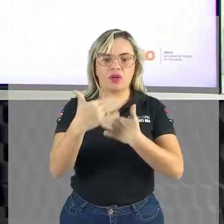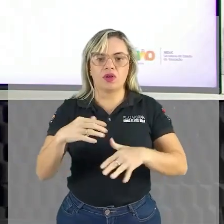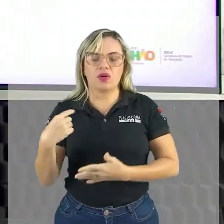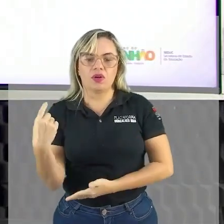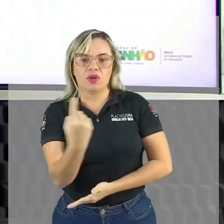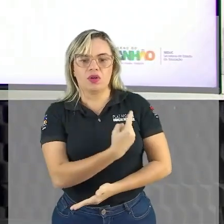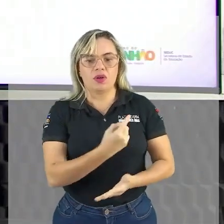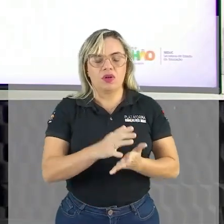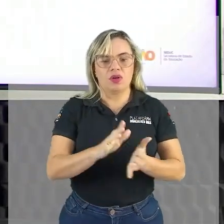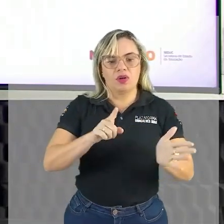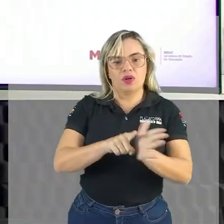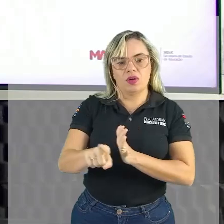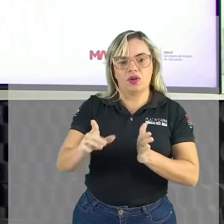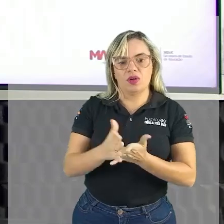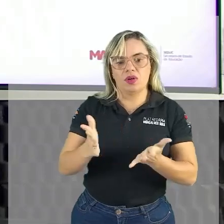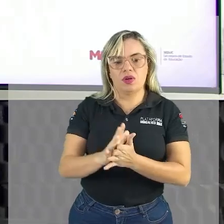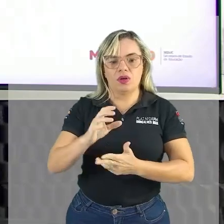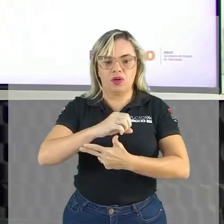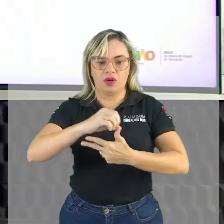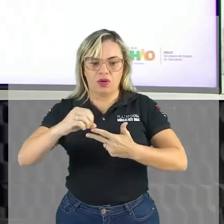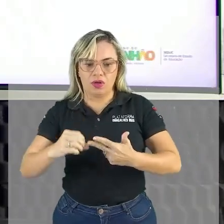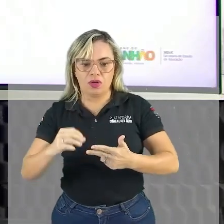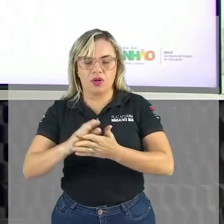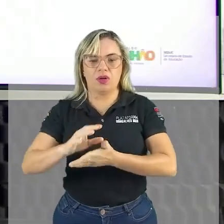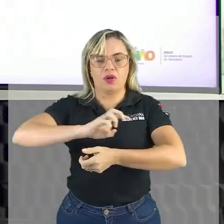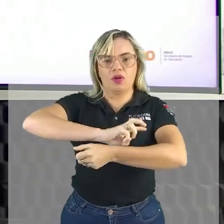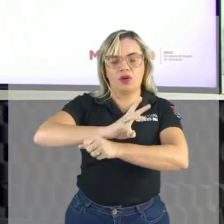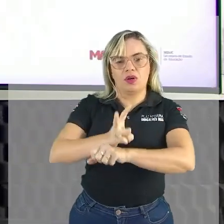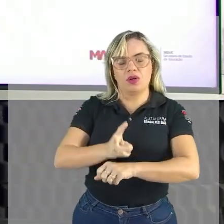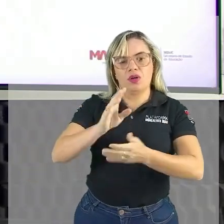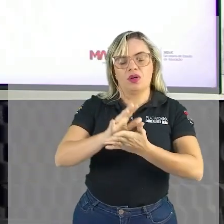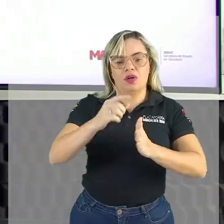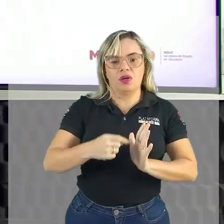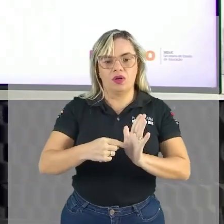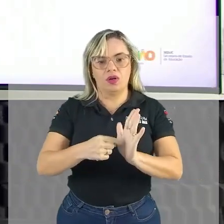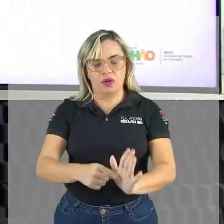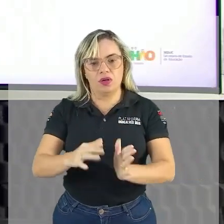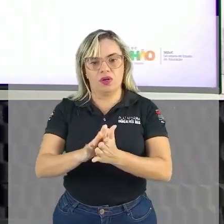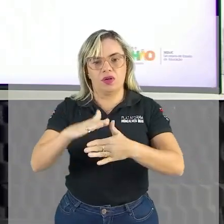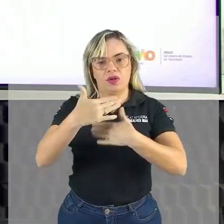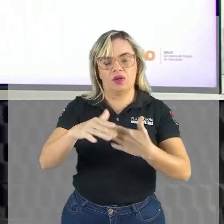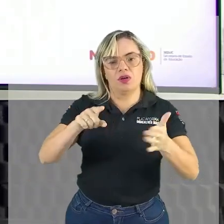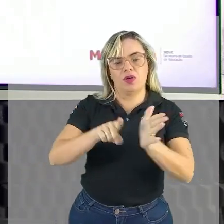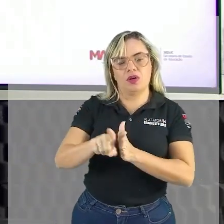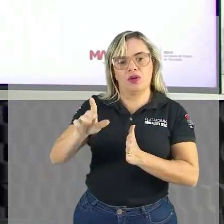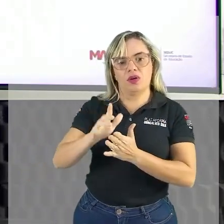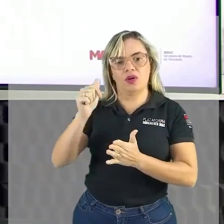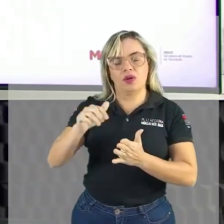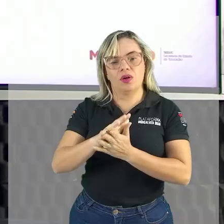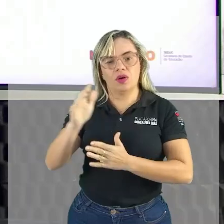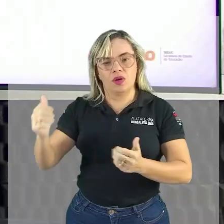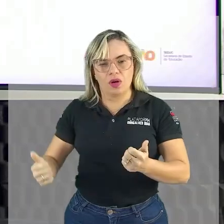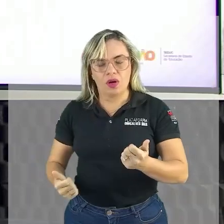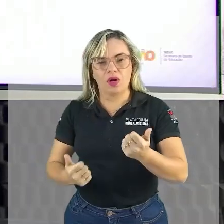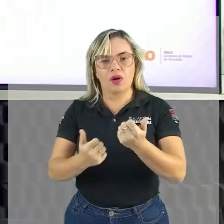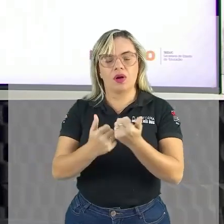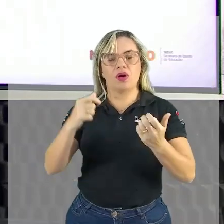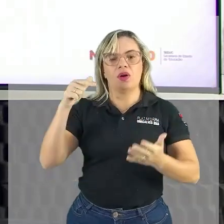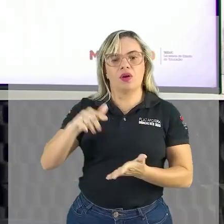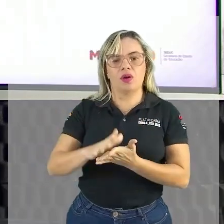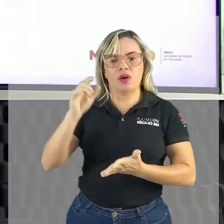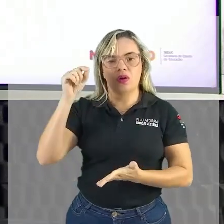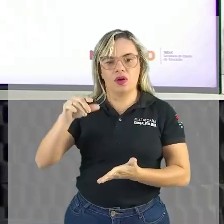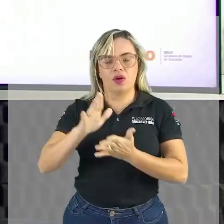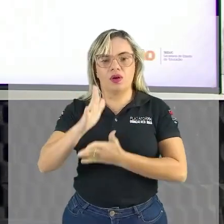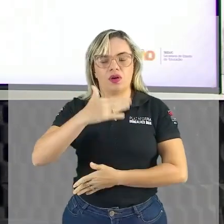questões são as questões do Enem, são as questões da UEMA, que já apareceram. Isso vai te dar um suporte para que você possa entender o que você vai